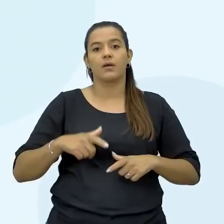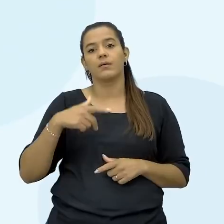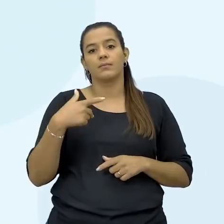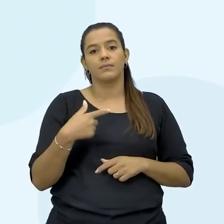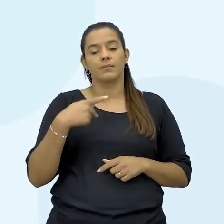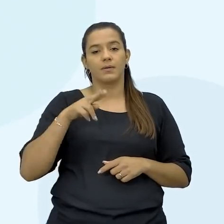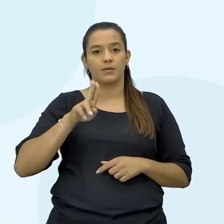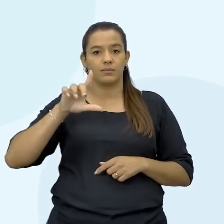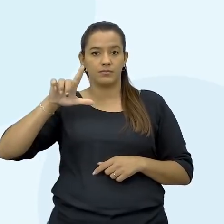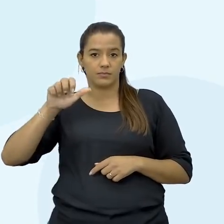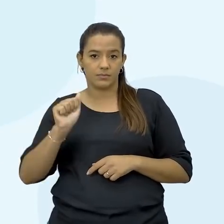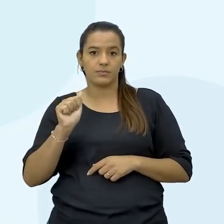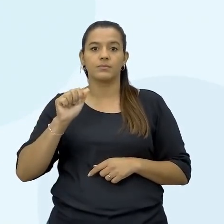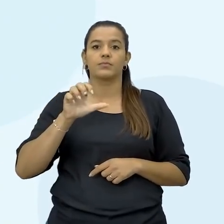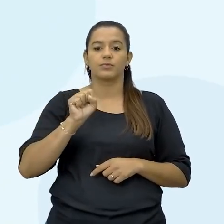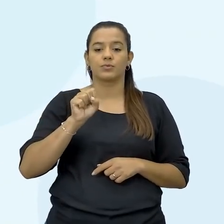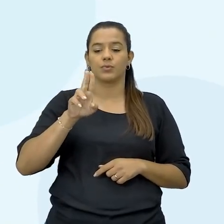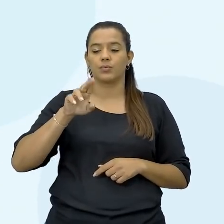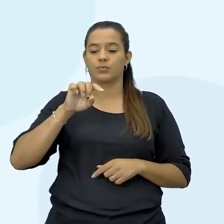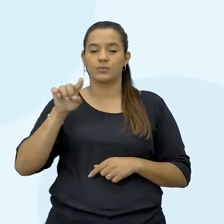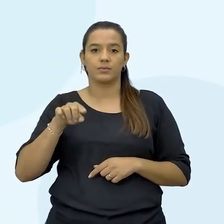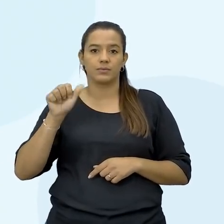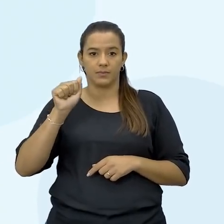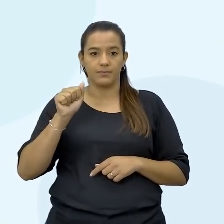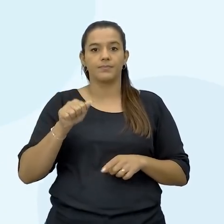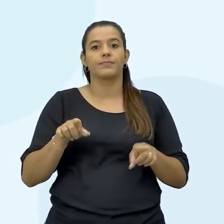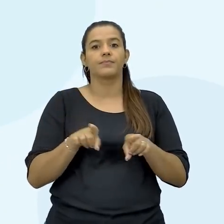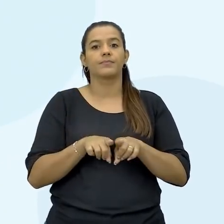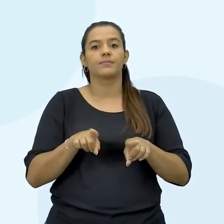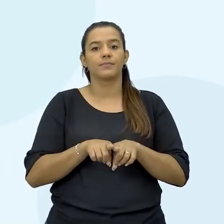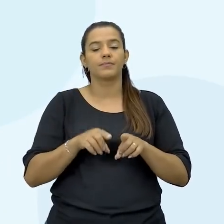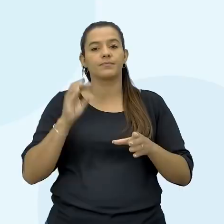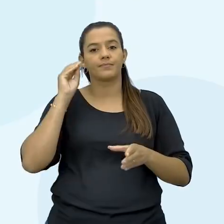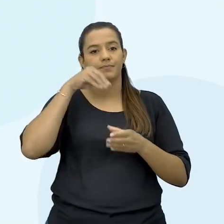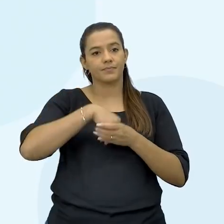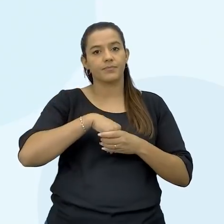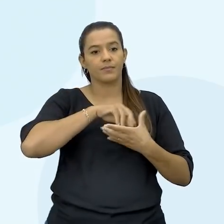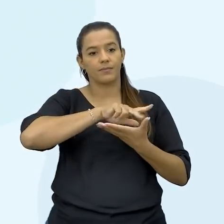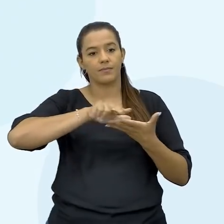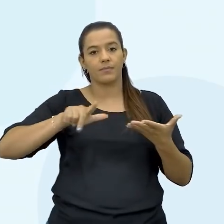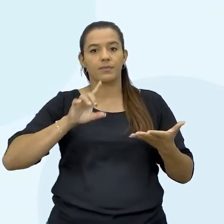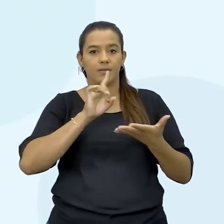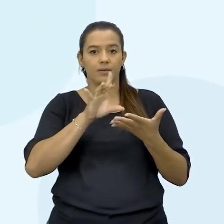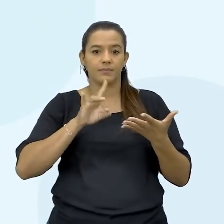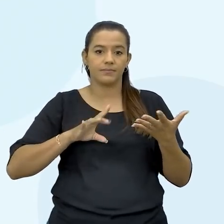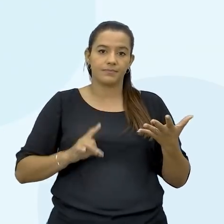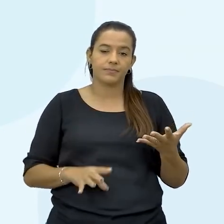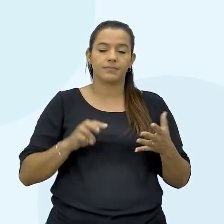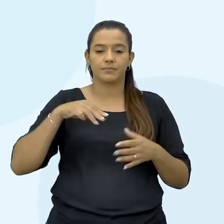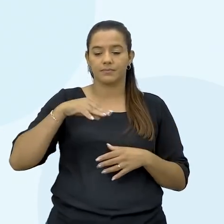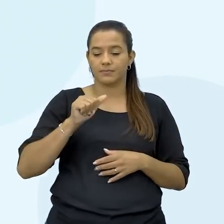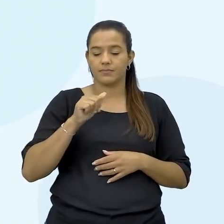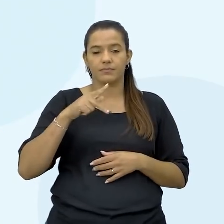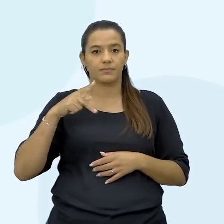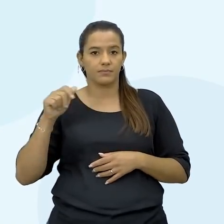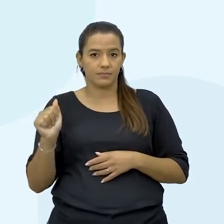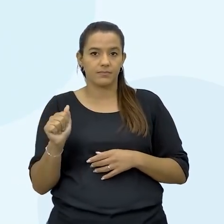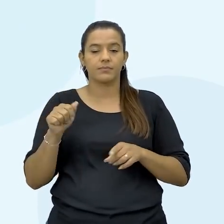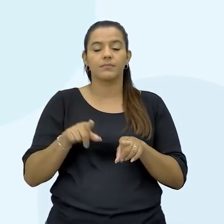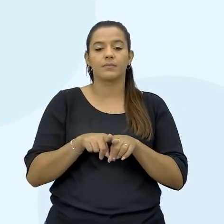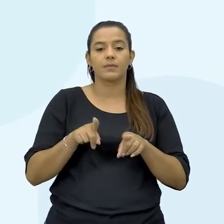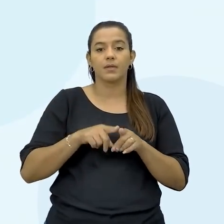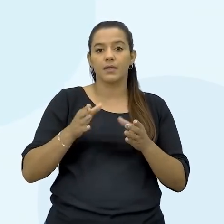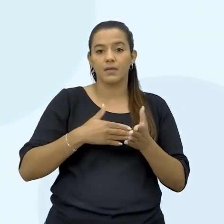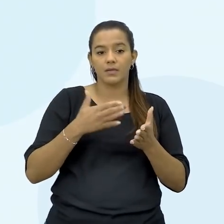ponto importante é que dentro dos mapas, que é o tema da nossa formação de hoje, dentro dos mapas, o professor